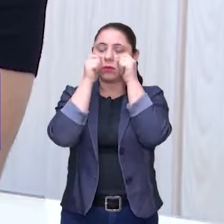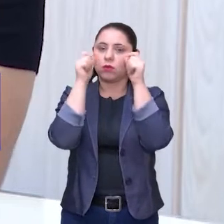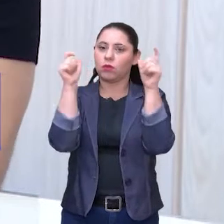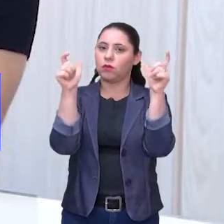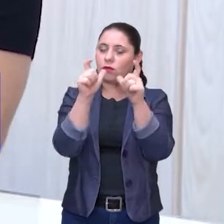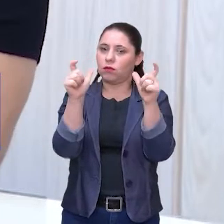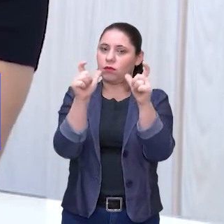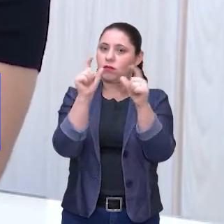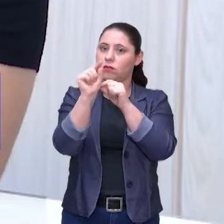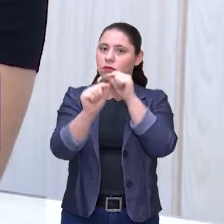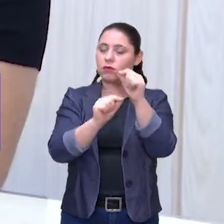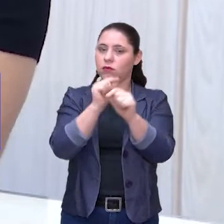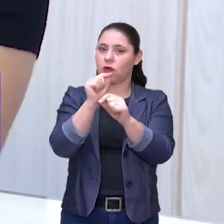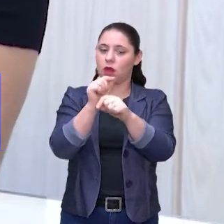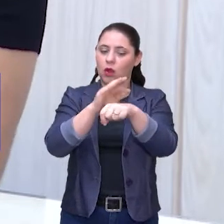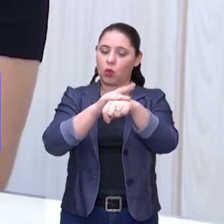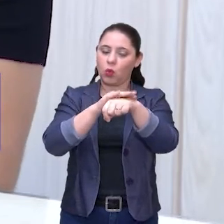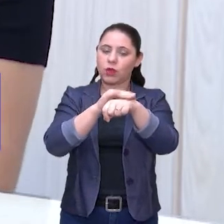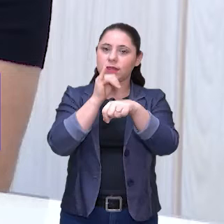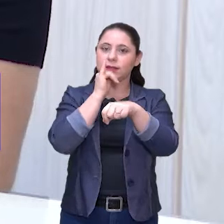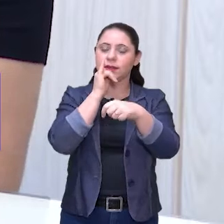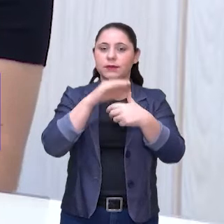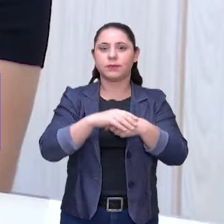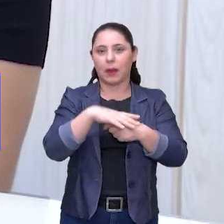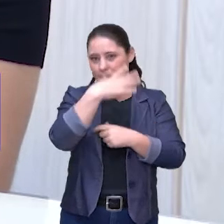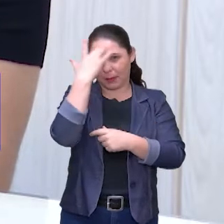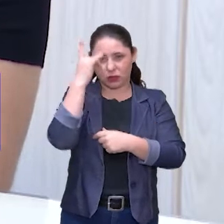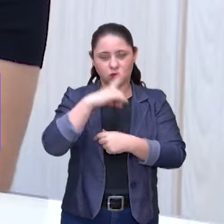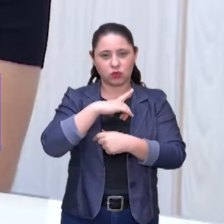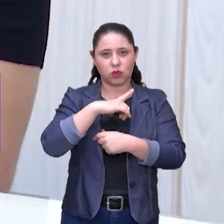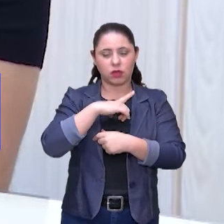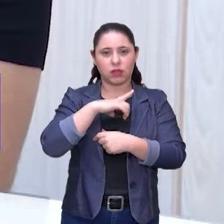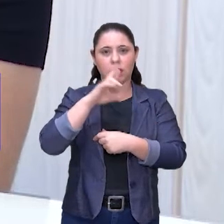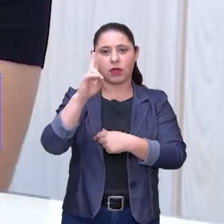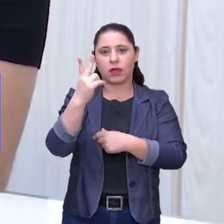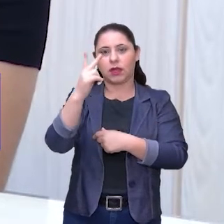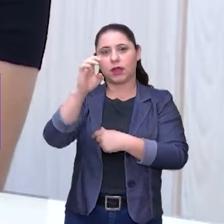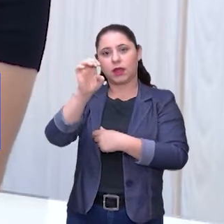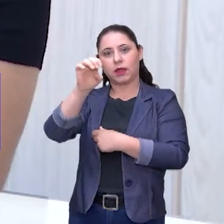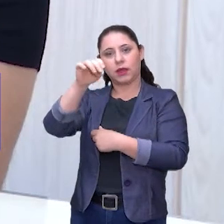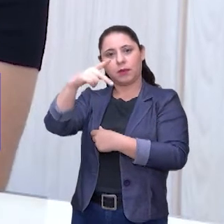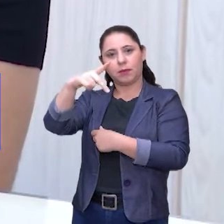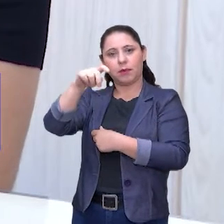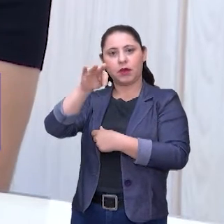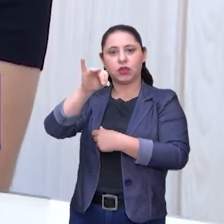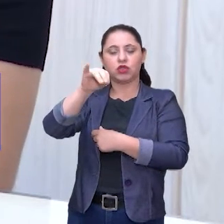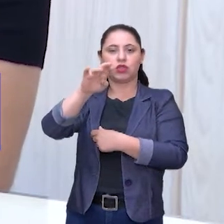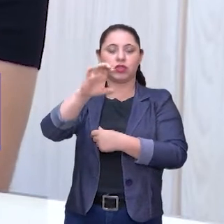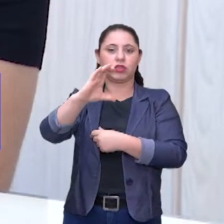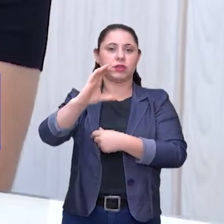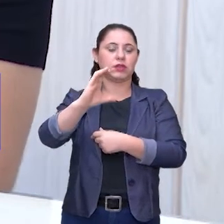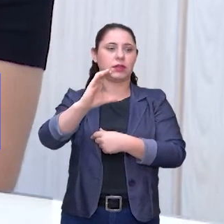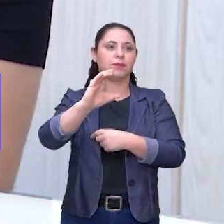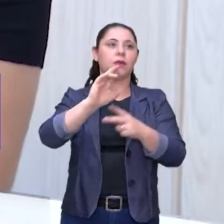a gente tem algumas classes que a gente tem que ficar atento, principalmente para as infecções. Por exemplo, o paciente tem